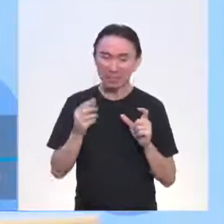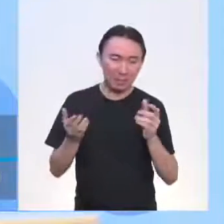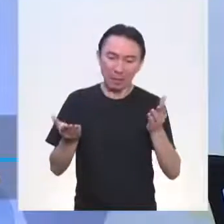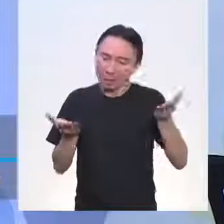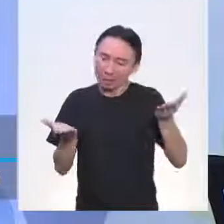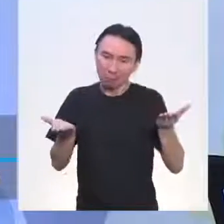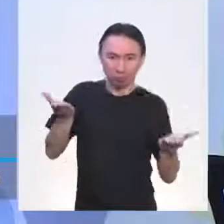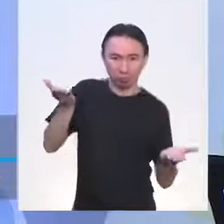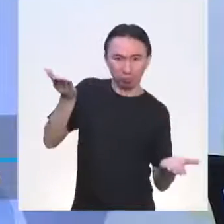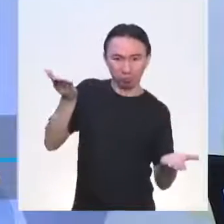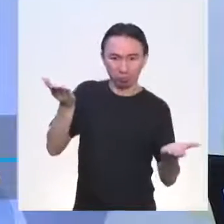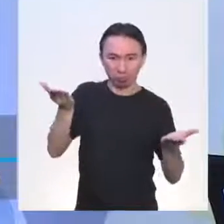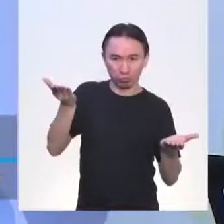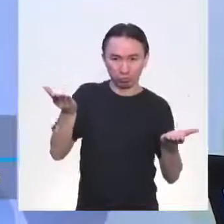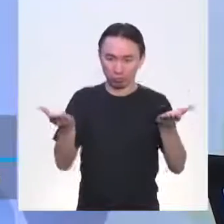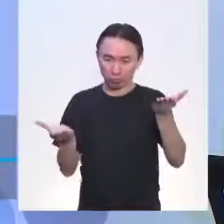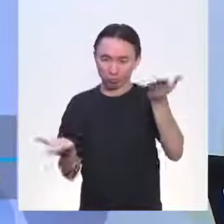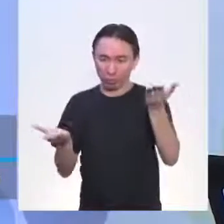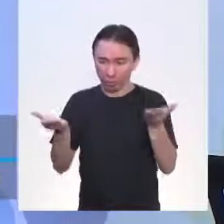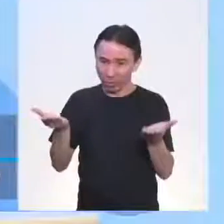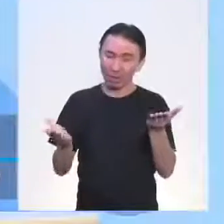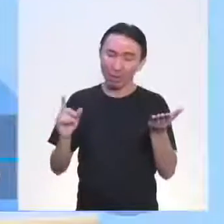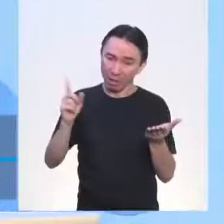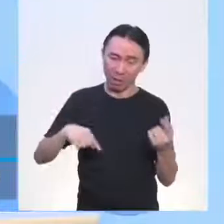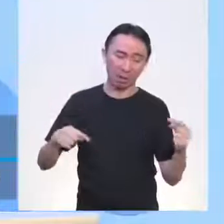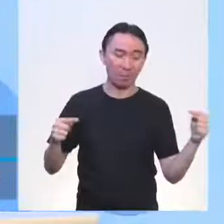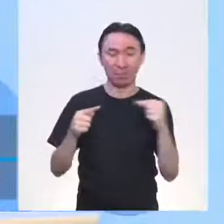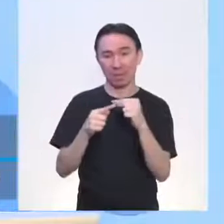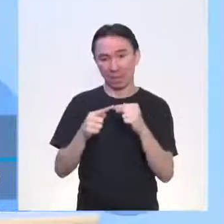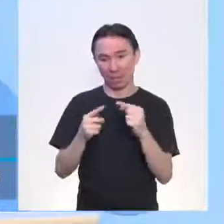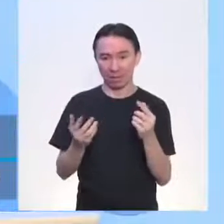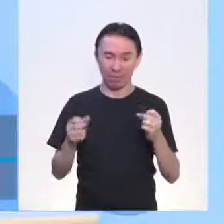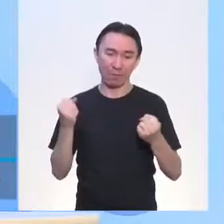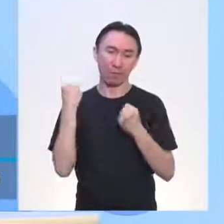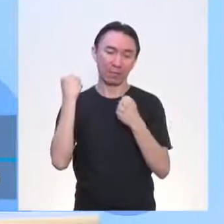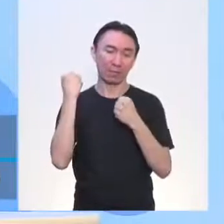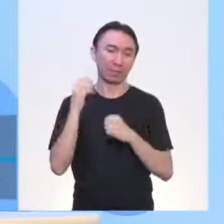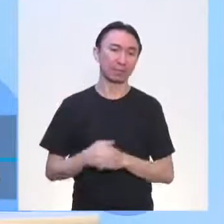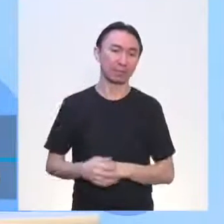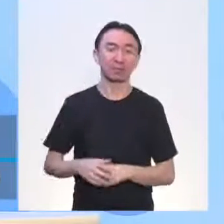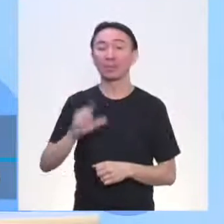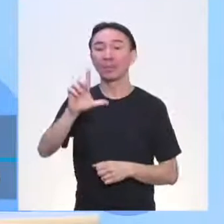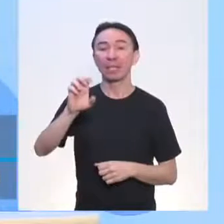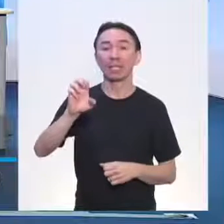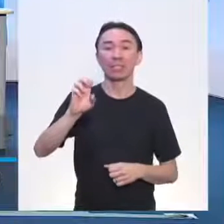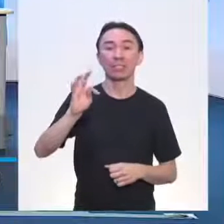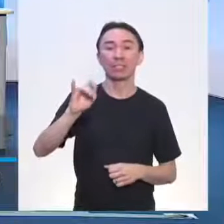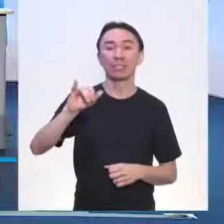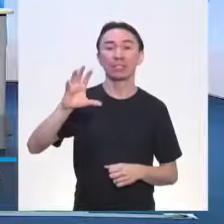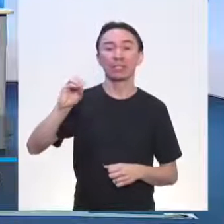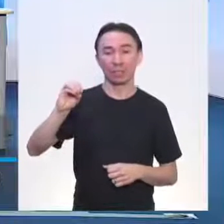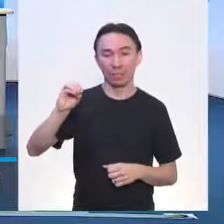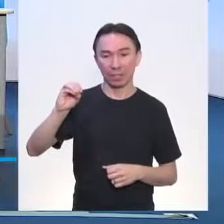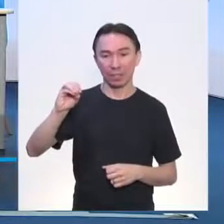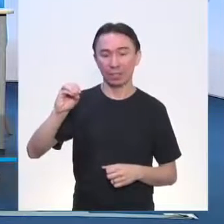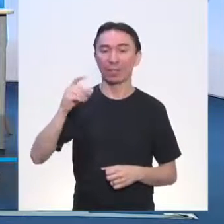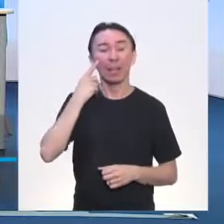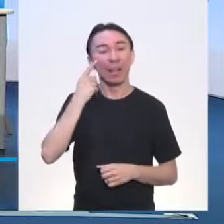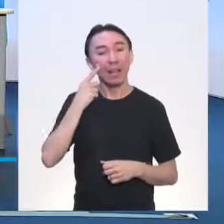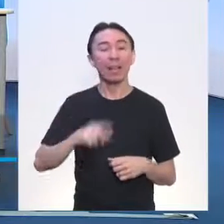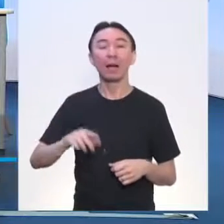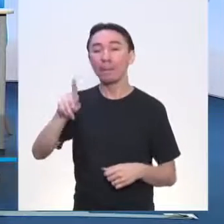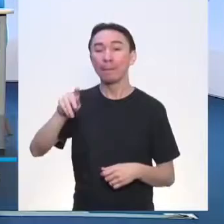contrapesos, eles são pontos de aplicação de uma força. Eu tenho a Letícia aqui, que ela é lá da PEI, Alice Velho Teixeira, e ela falou assim,